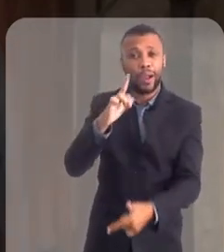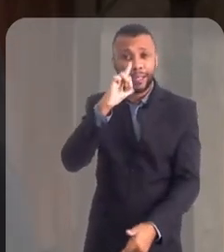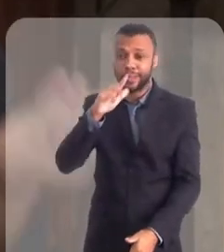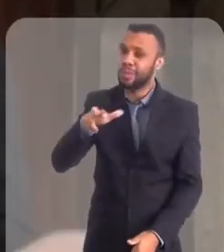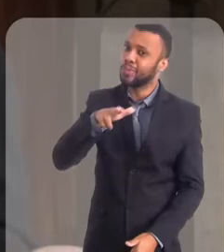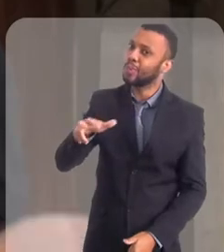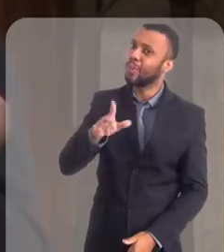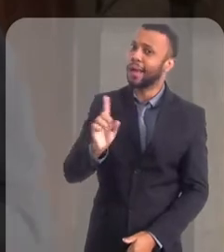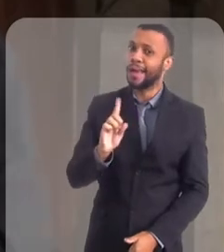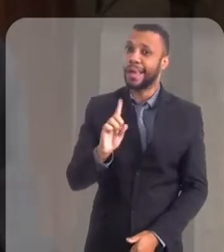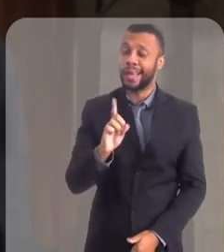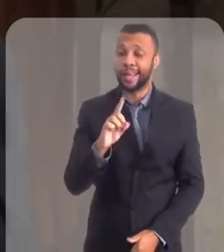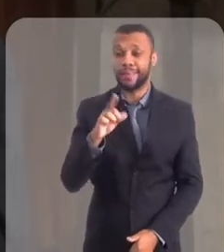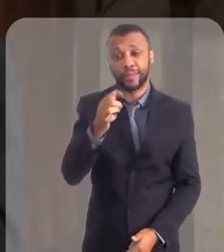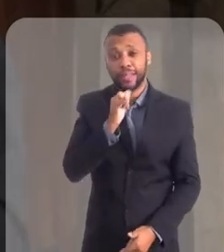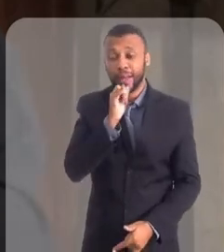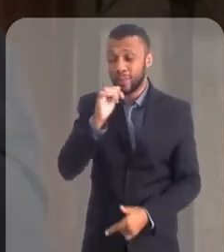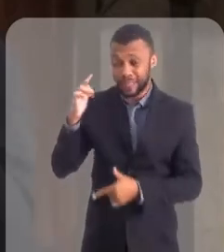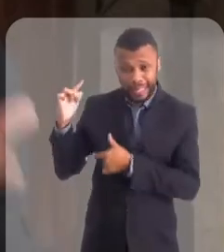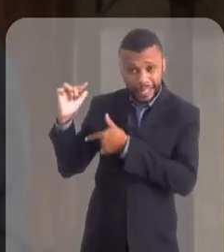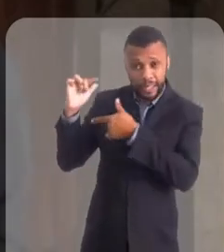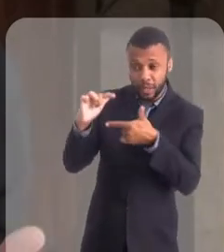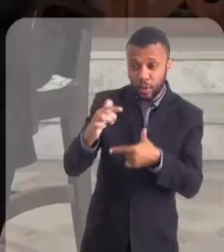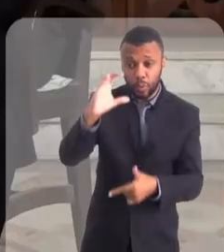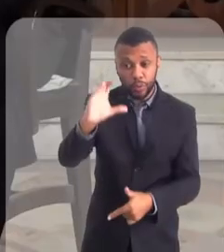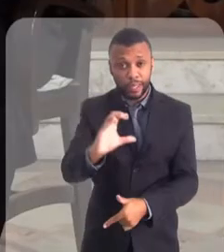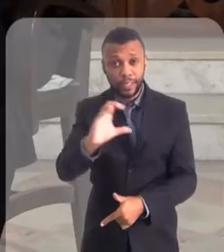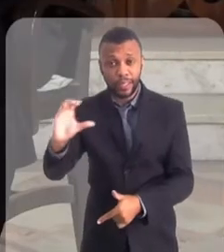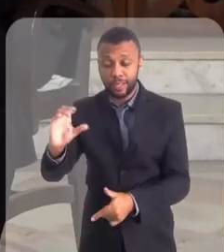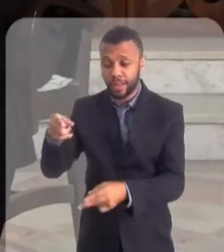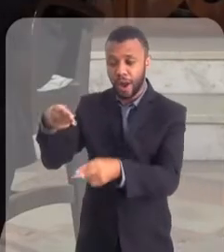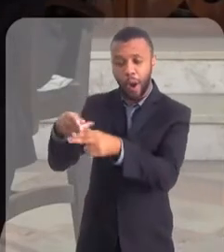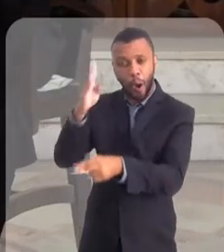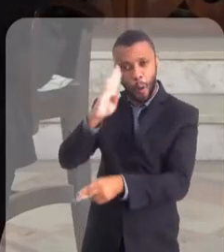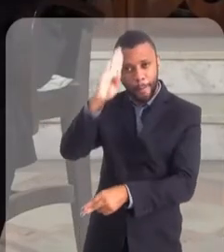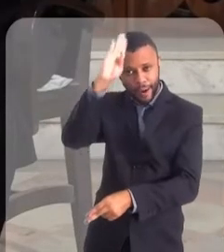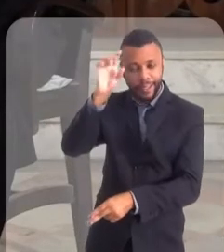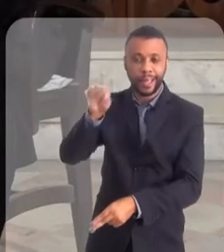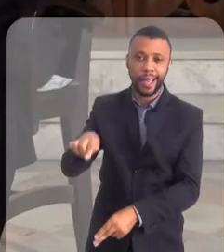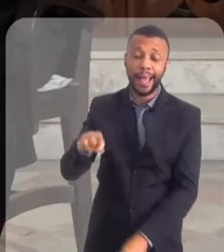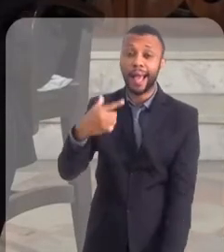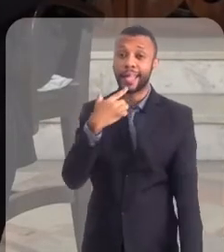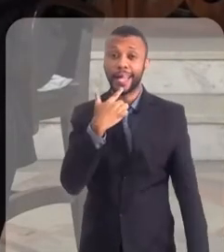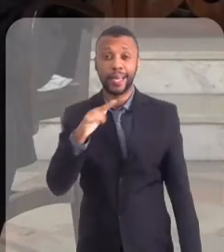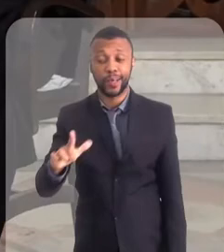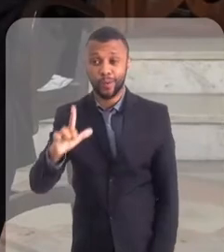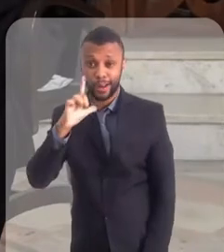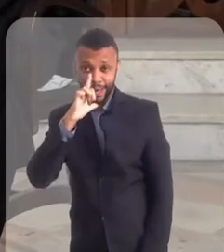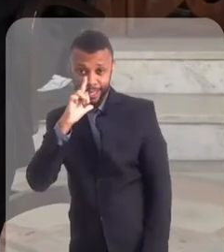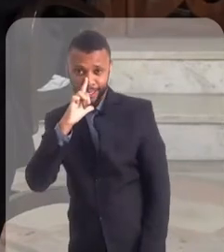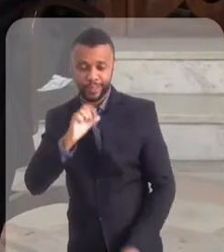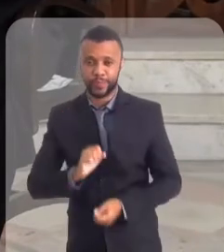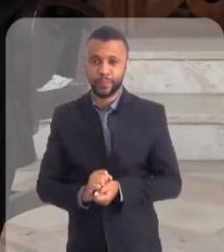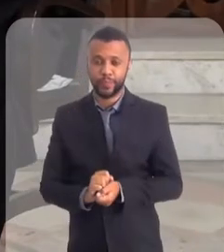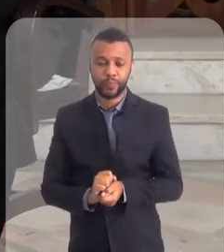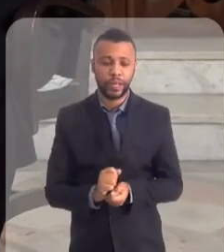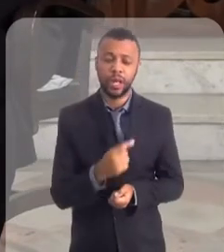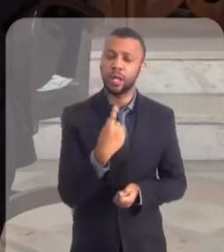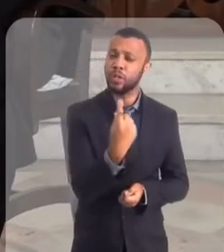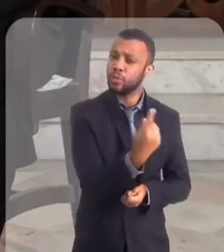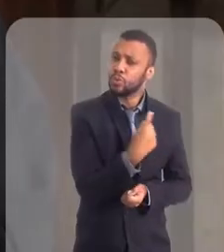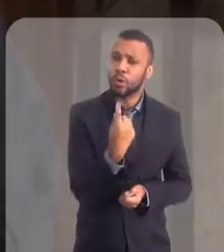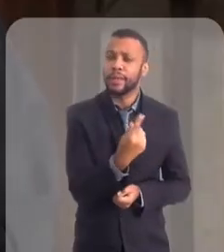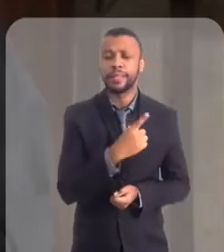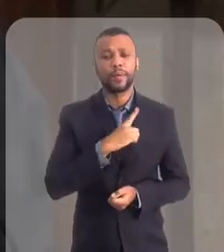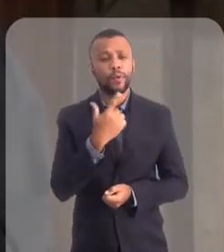tradicional na Igreja Romana é o latim, né? Embora hoje se celebre nas línguas locais de cada país. Aqui, quais